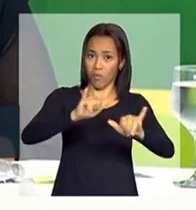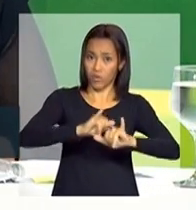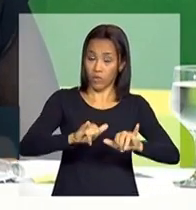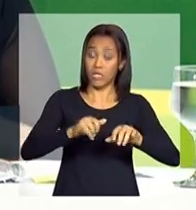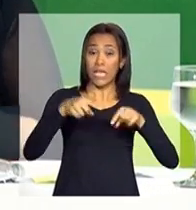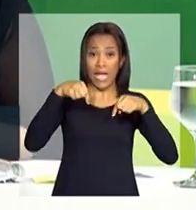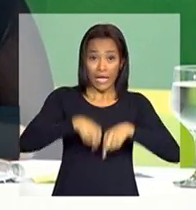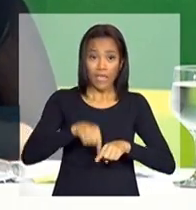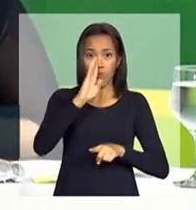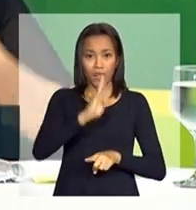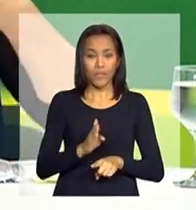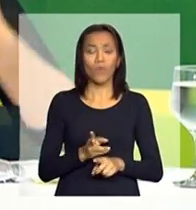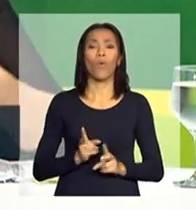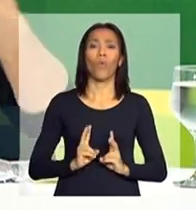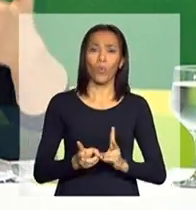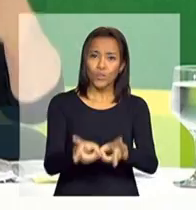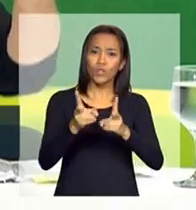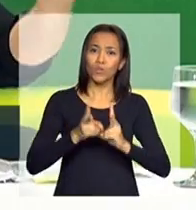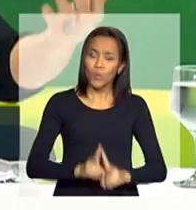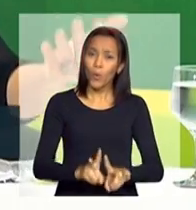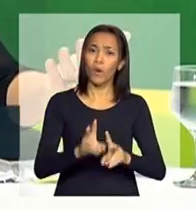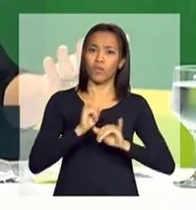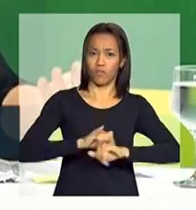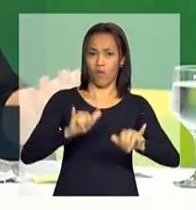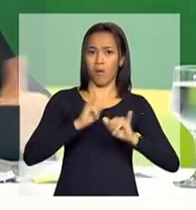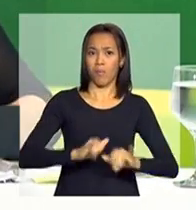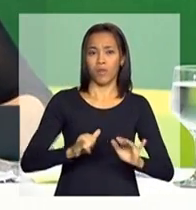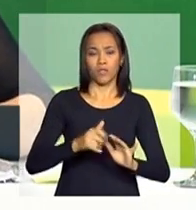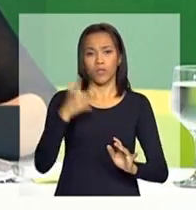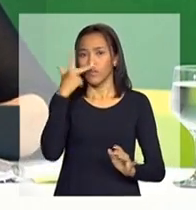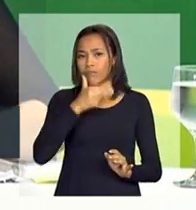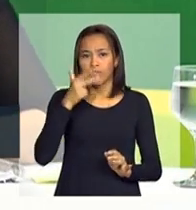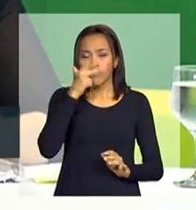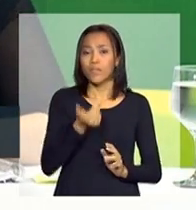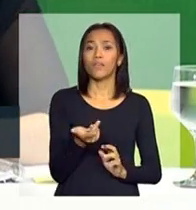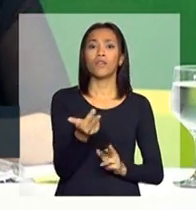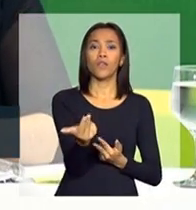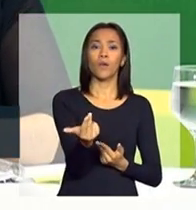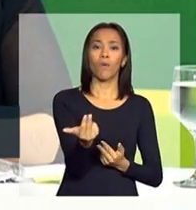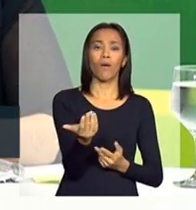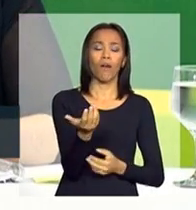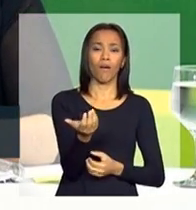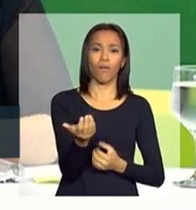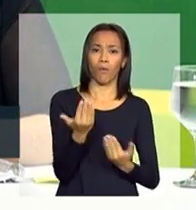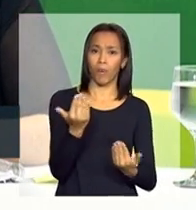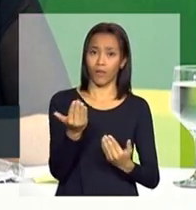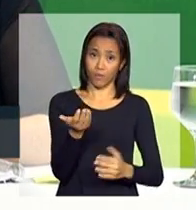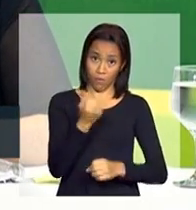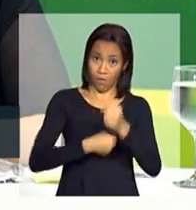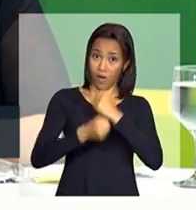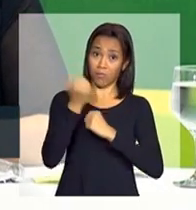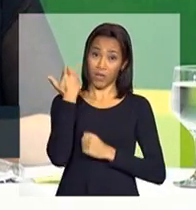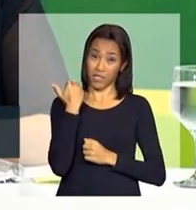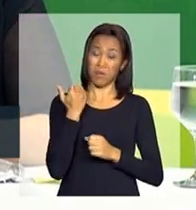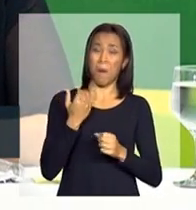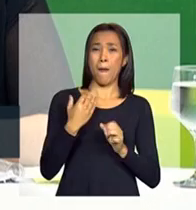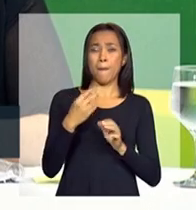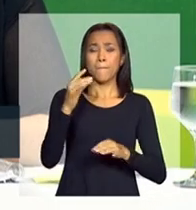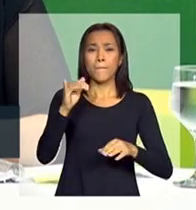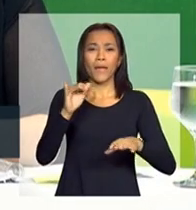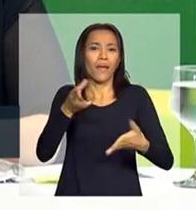os dados parados no mesmo lugar on onde estava o ano passado alguns algumas metodologias